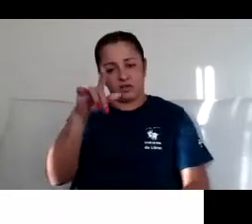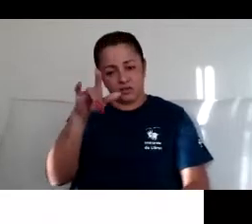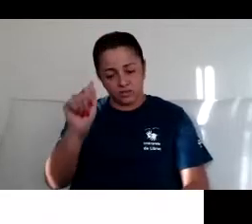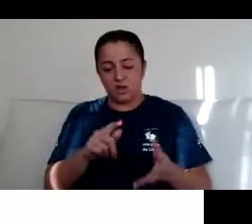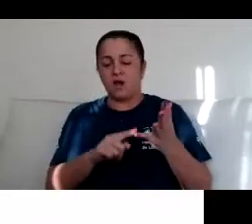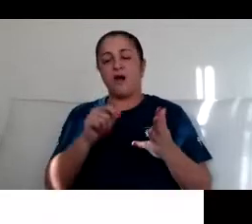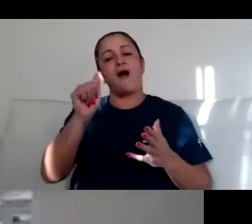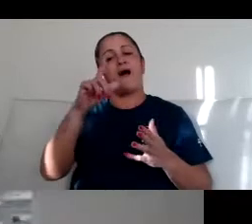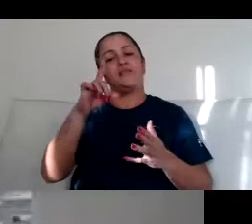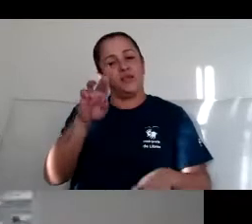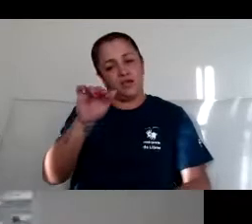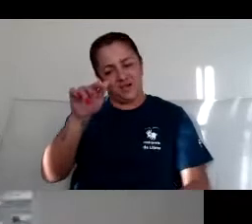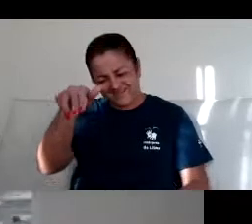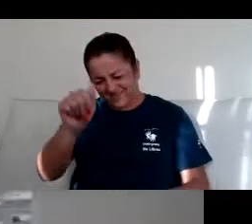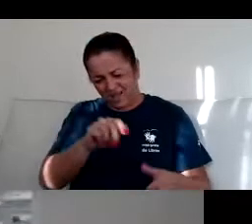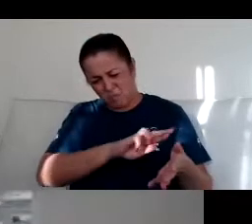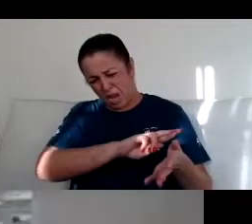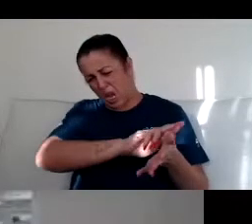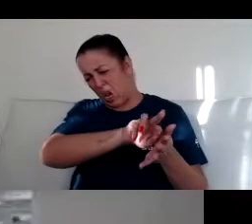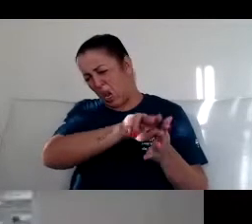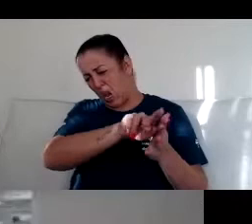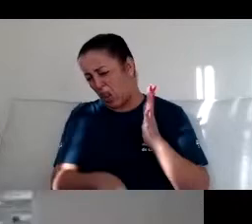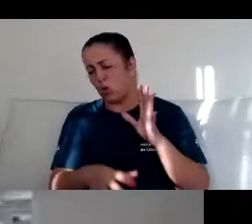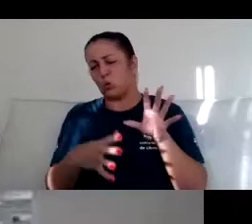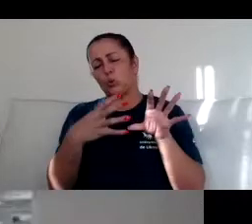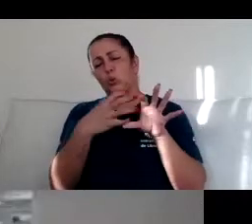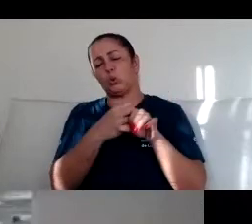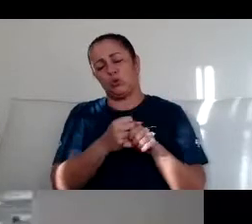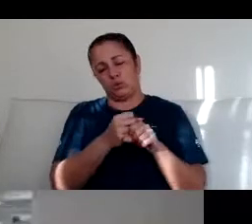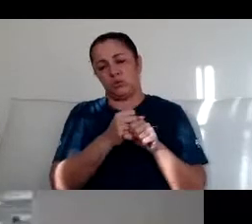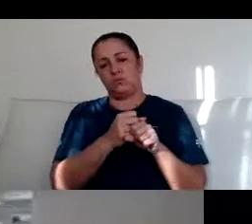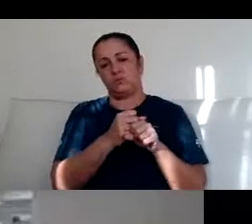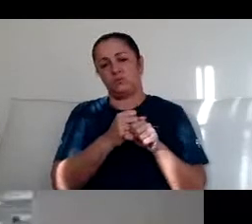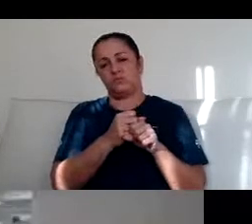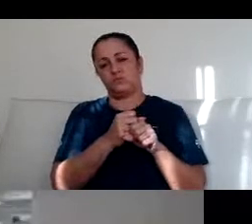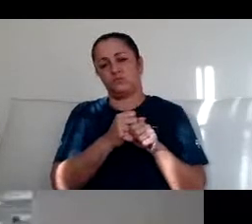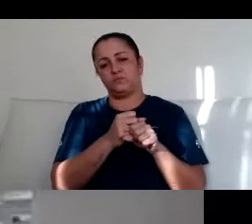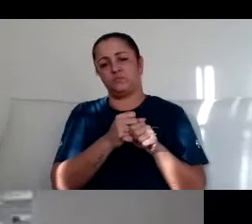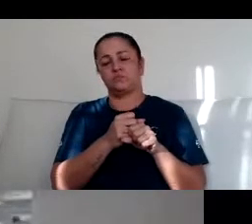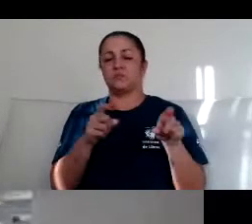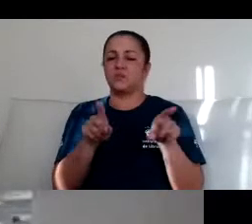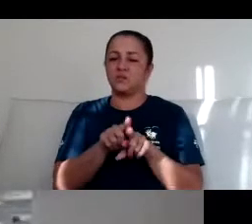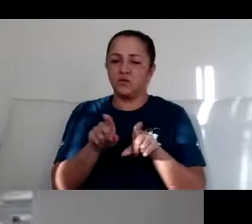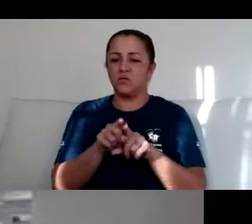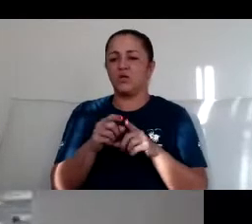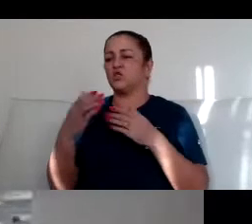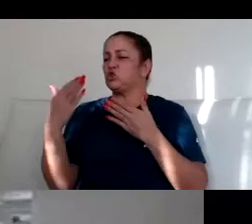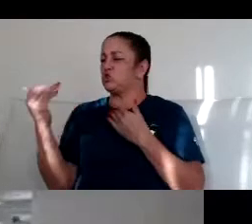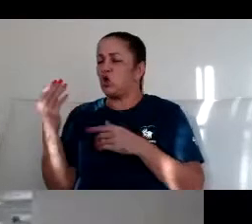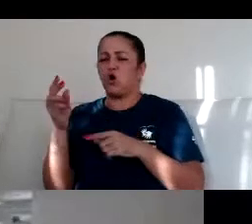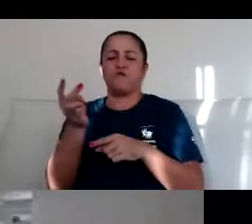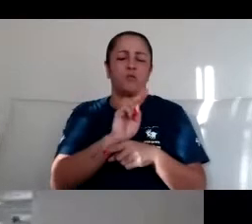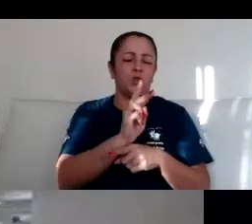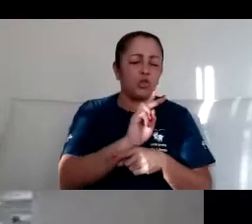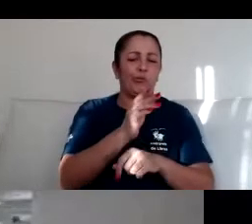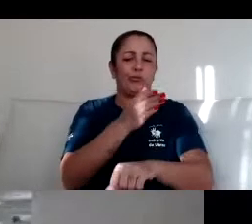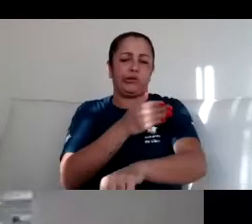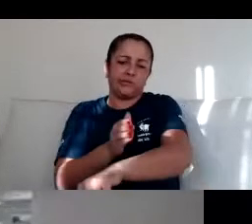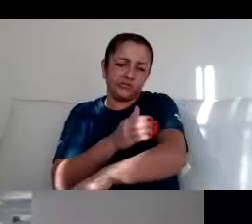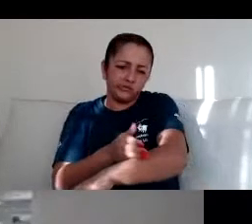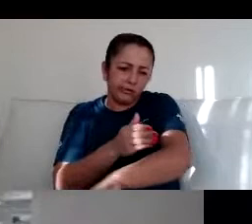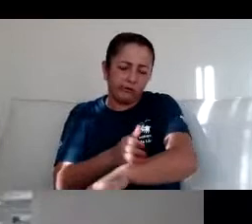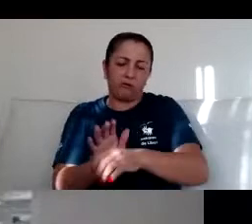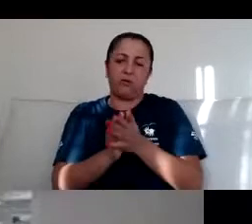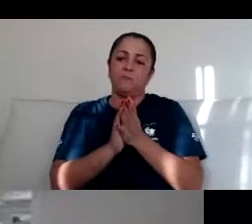e tantas outras como jovens monitoras e estagiárias.